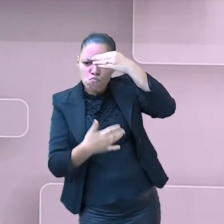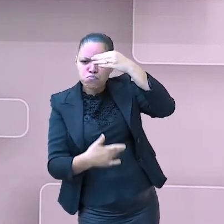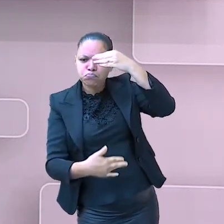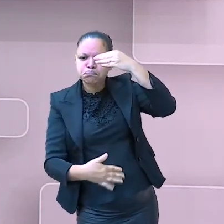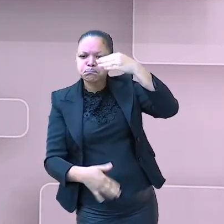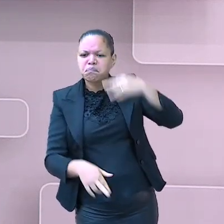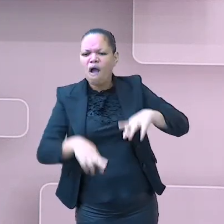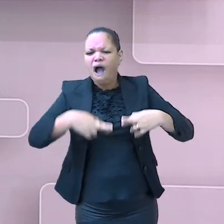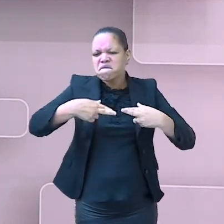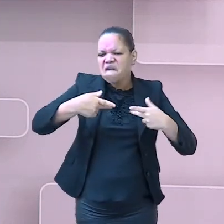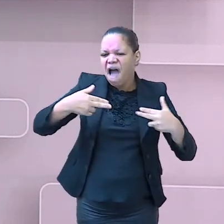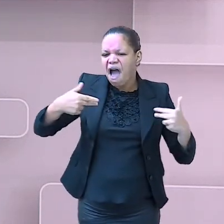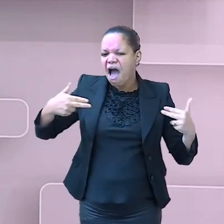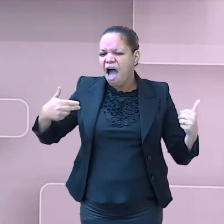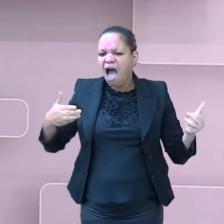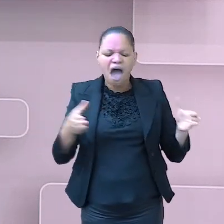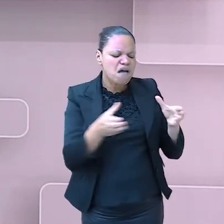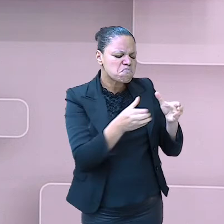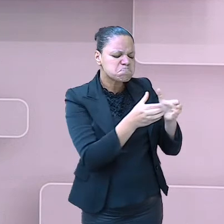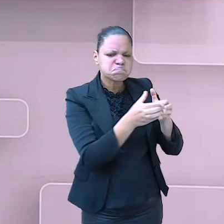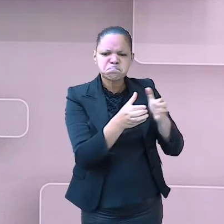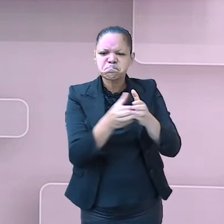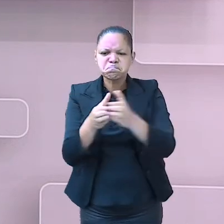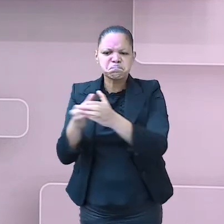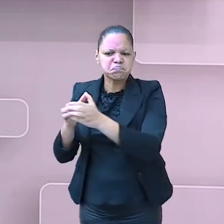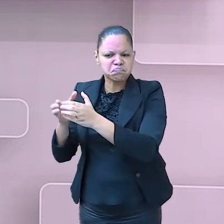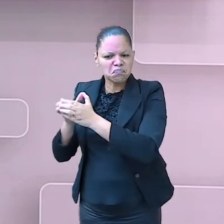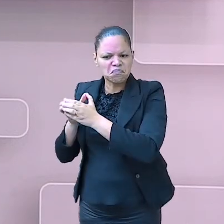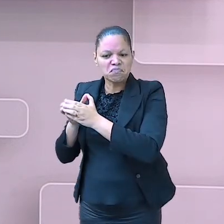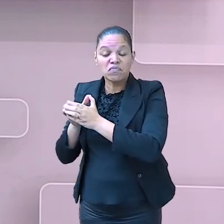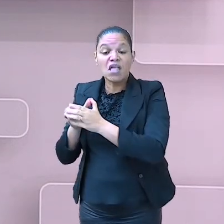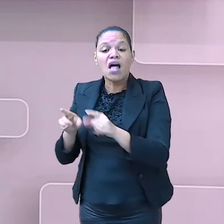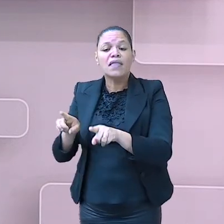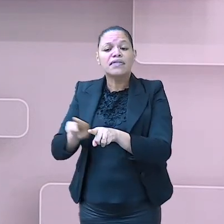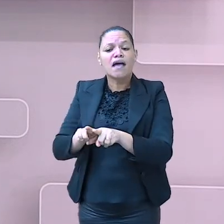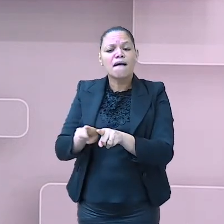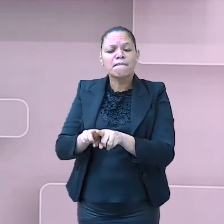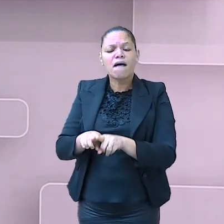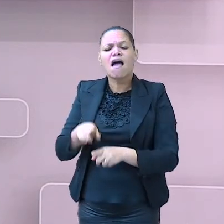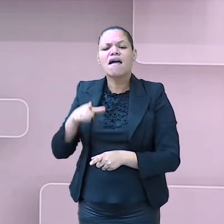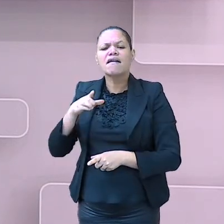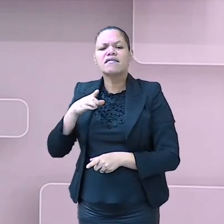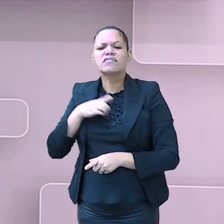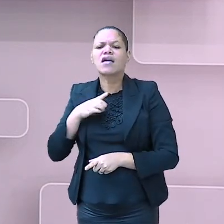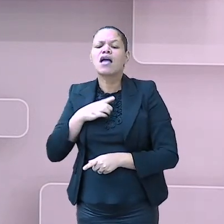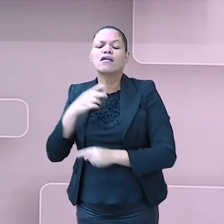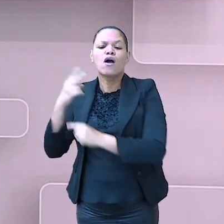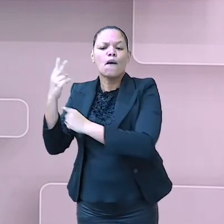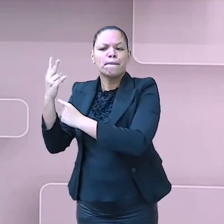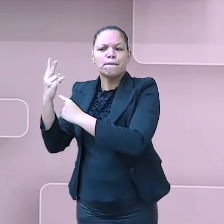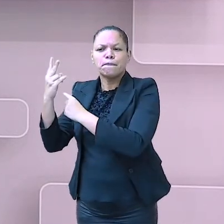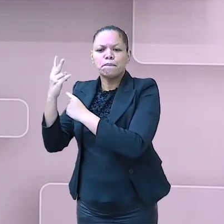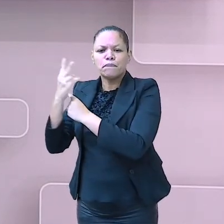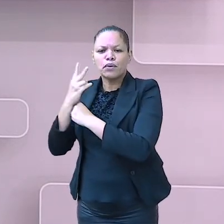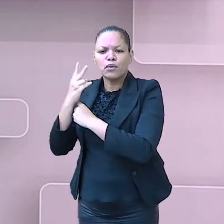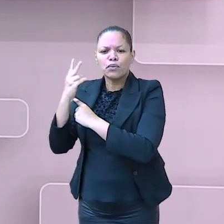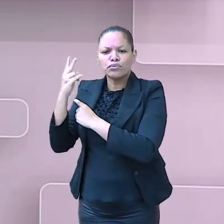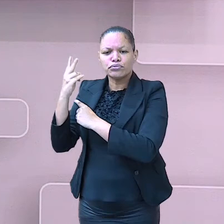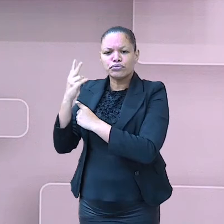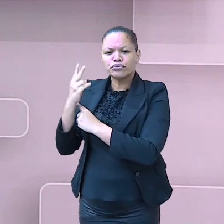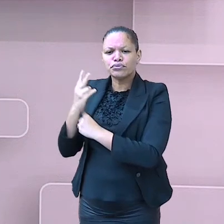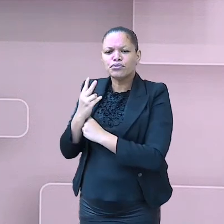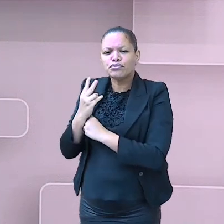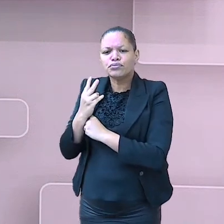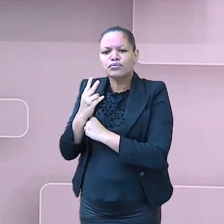Eles possuem opérculo, que já é aquela proteção das brânquias. As brânquias deles não ficam aparecendo, como